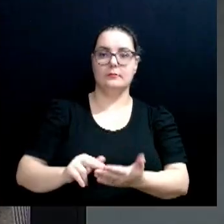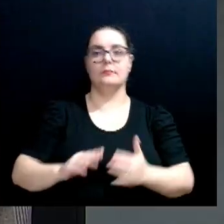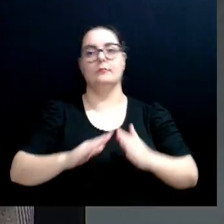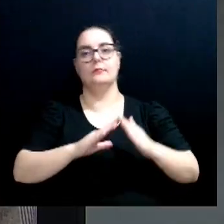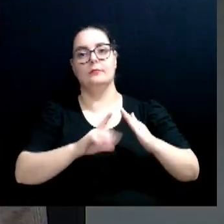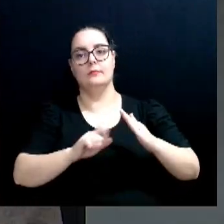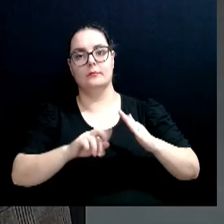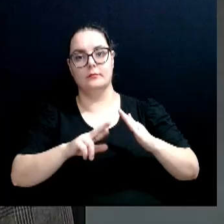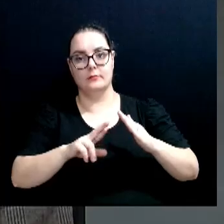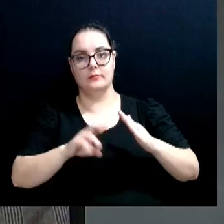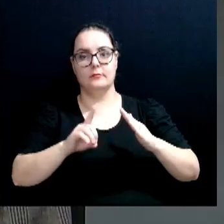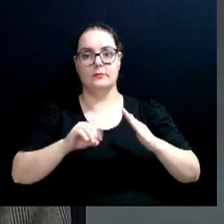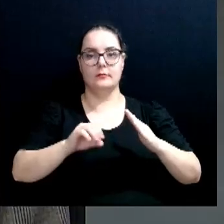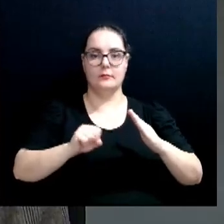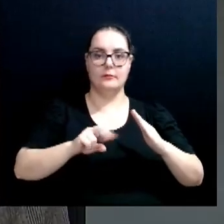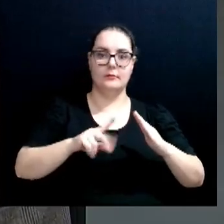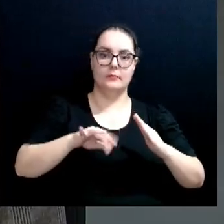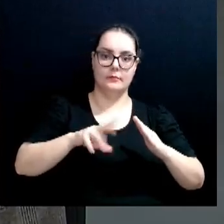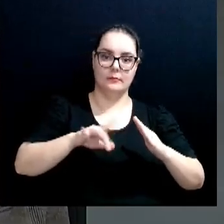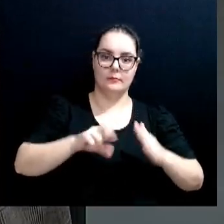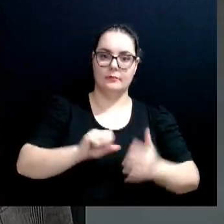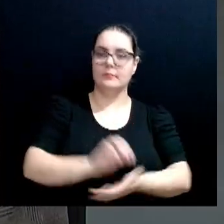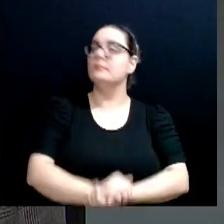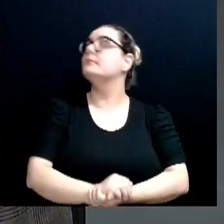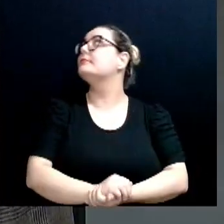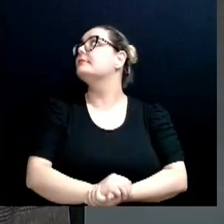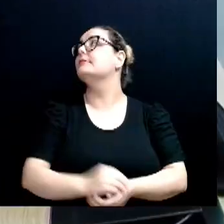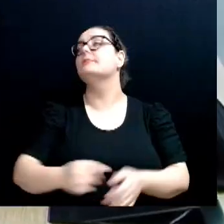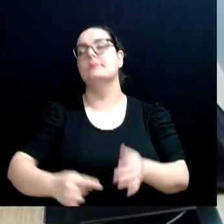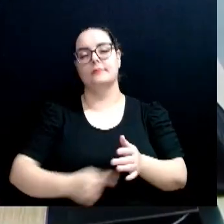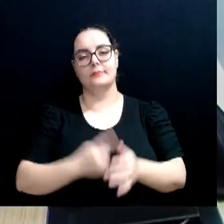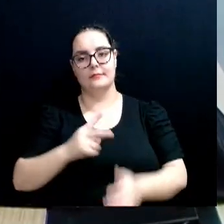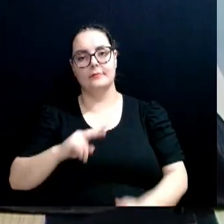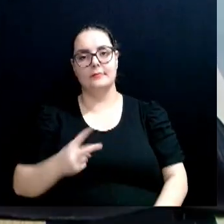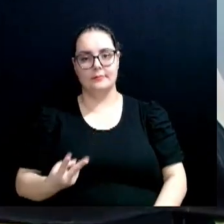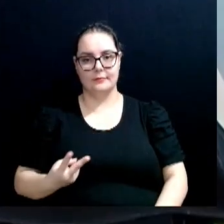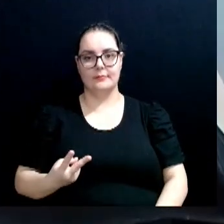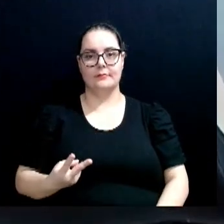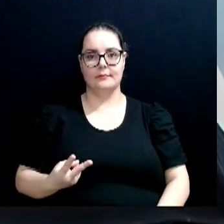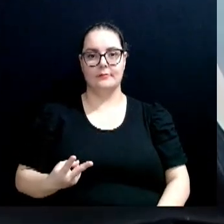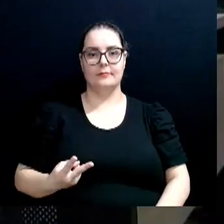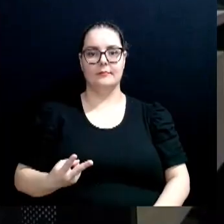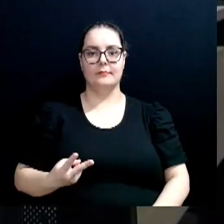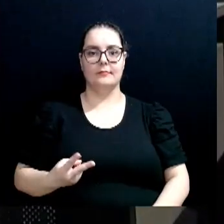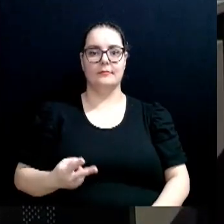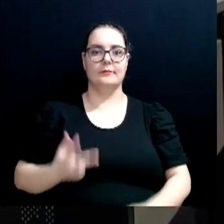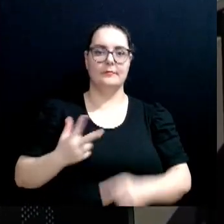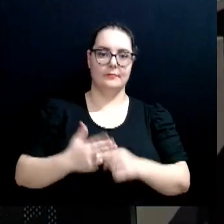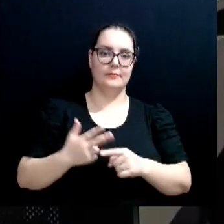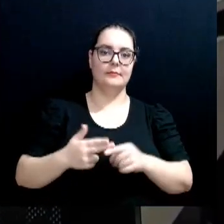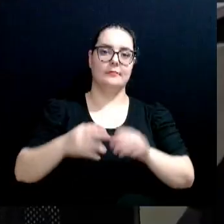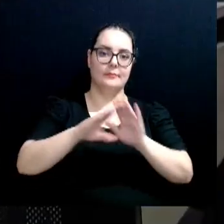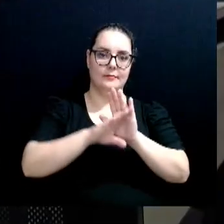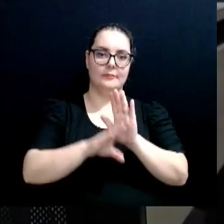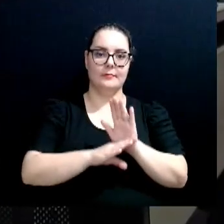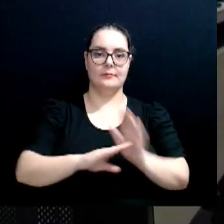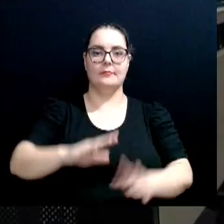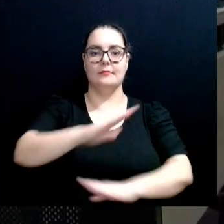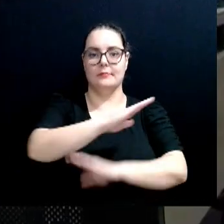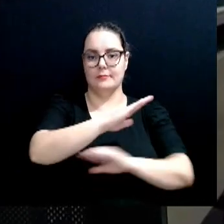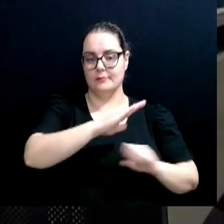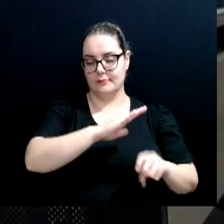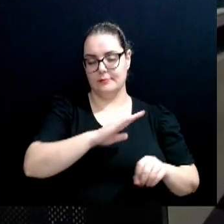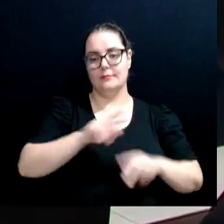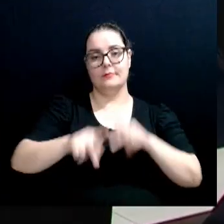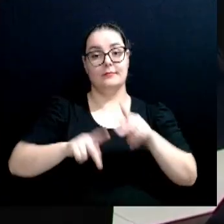Essa foi a primeira vez que a gente recebeu, em uma das edições do programa, um público muito diferente,